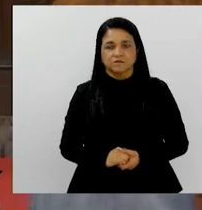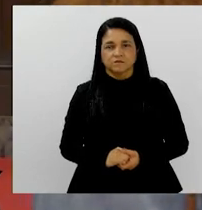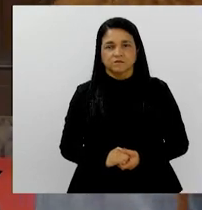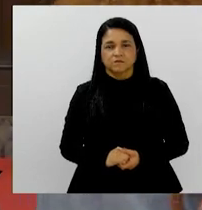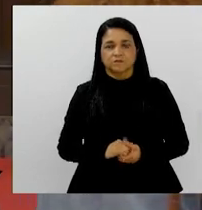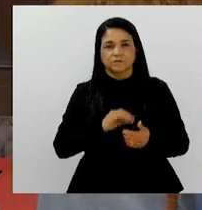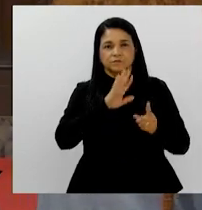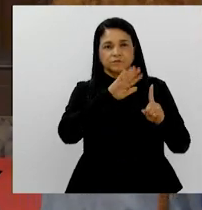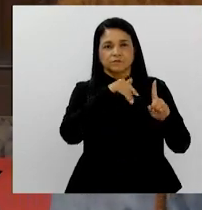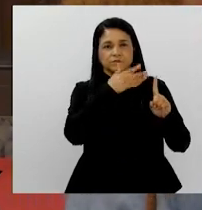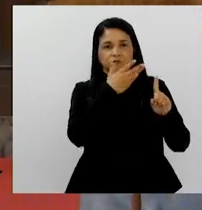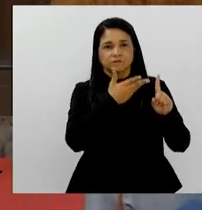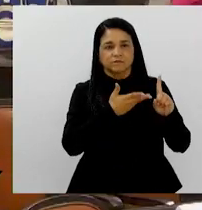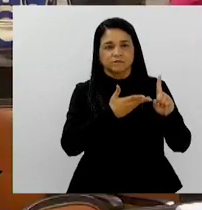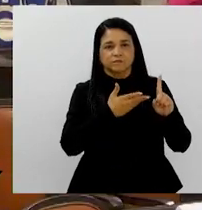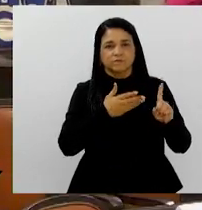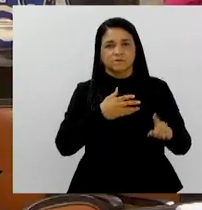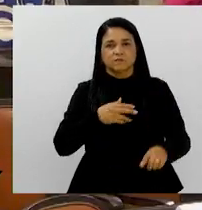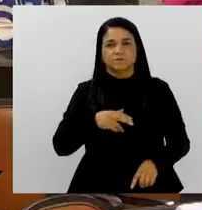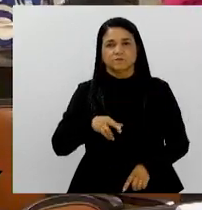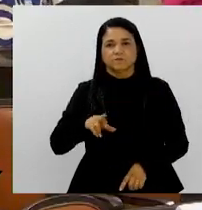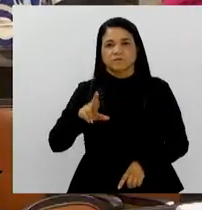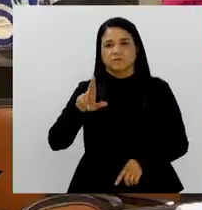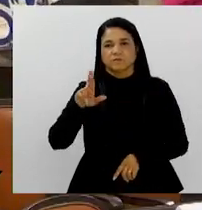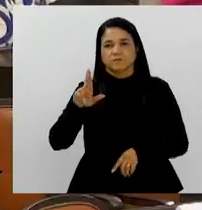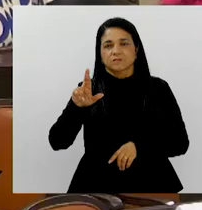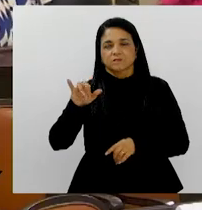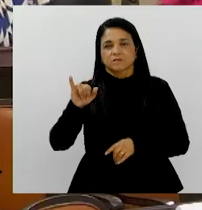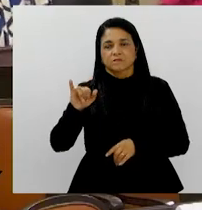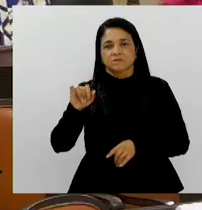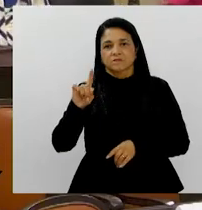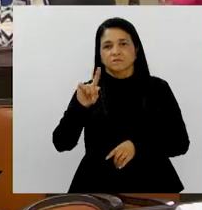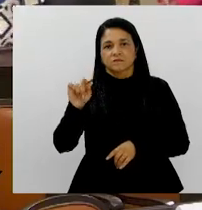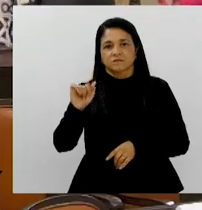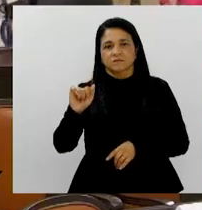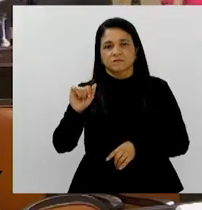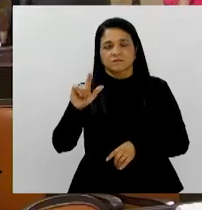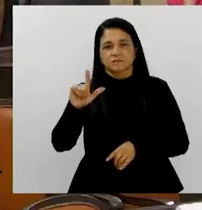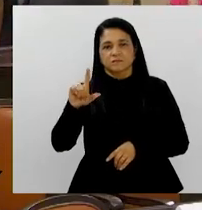Próximo agraciado, Reisaldo Filhos da Flor.